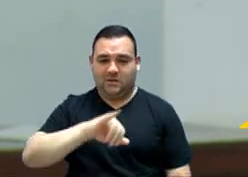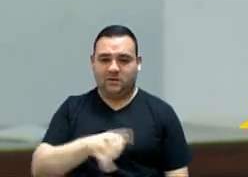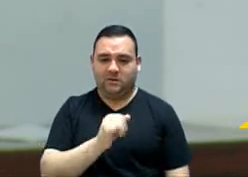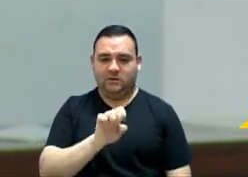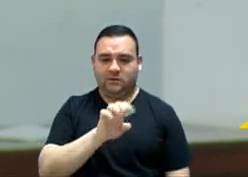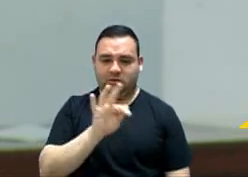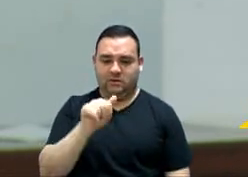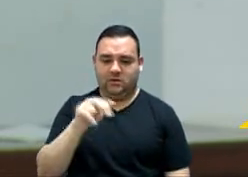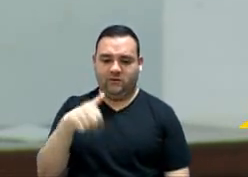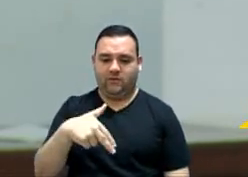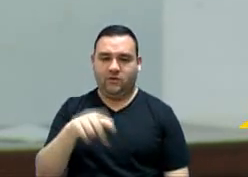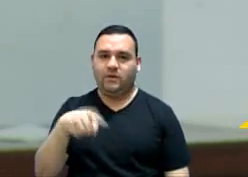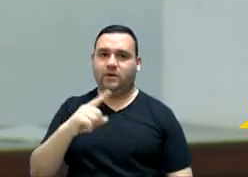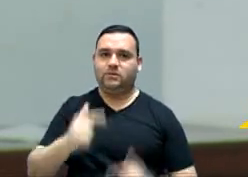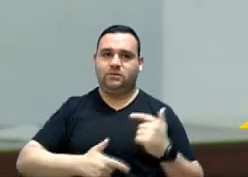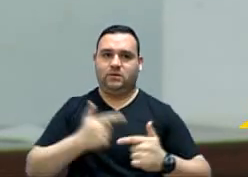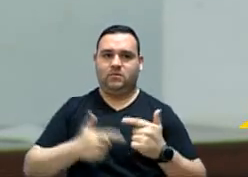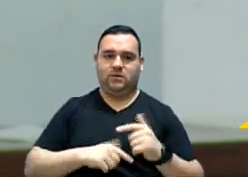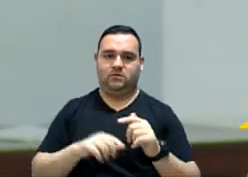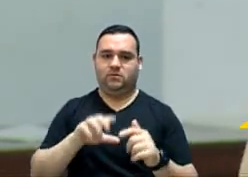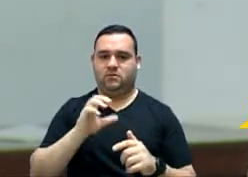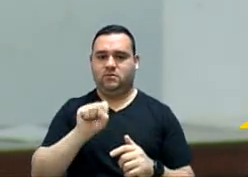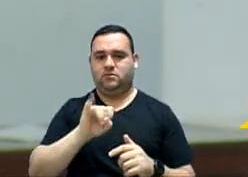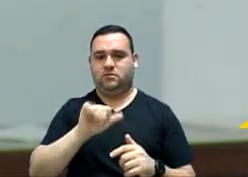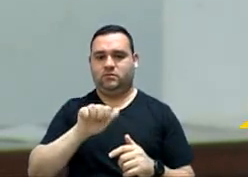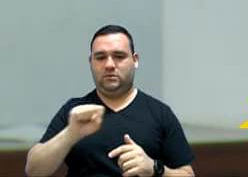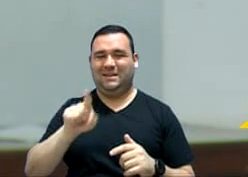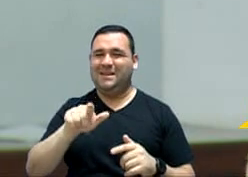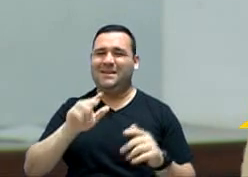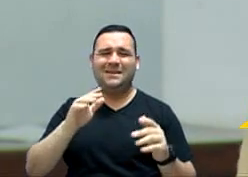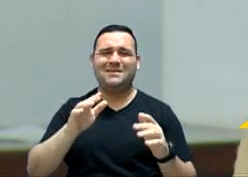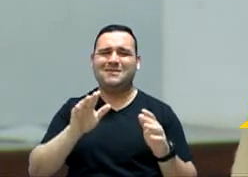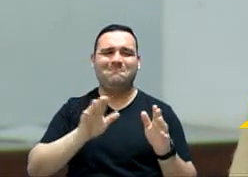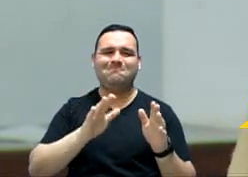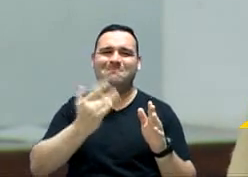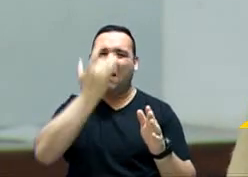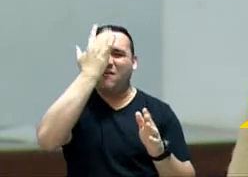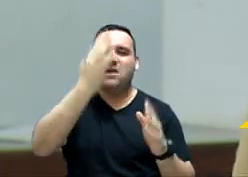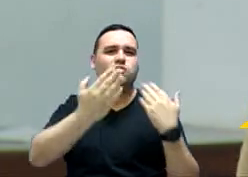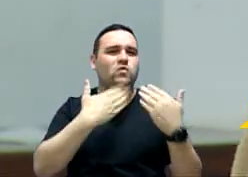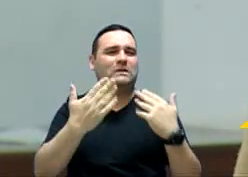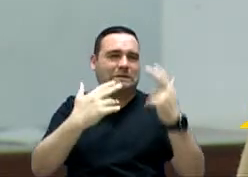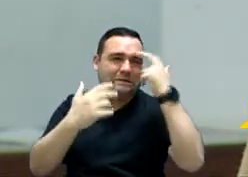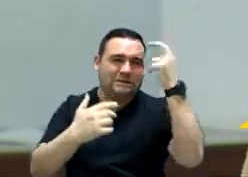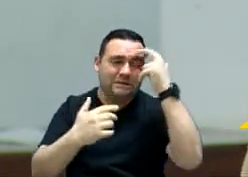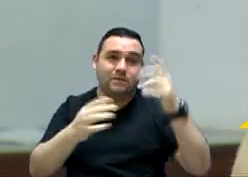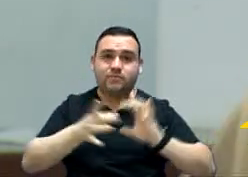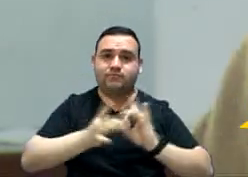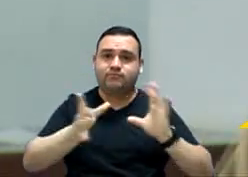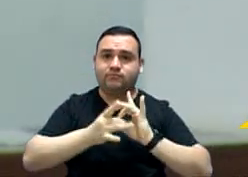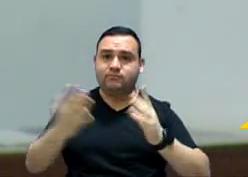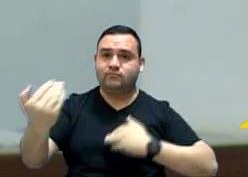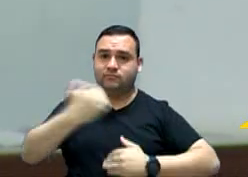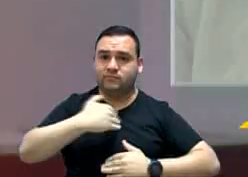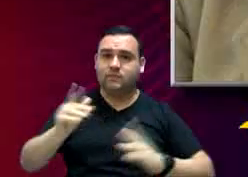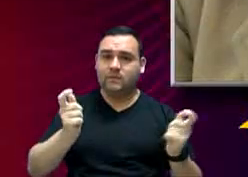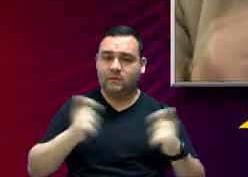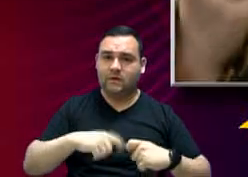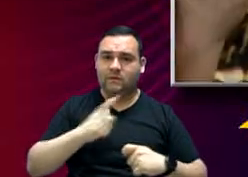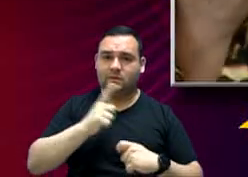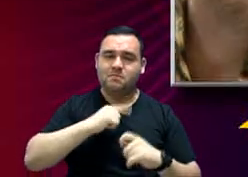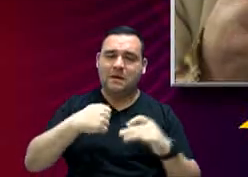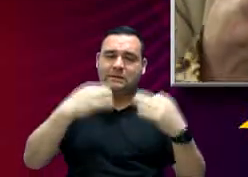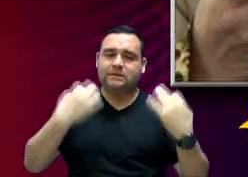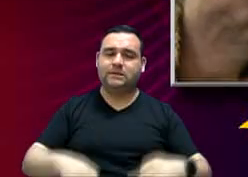que é um servidor que está na CIAS, ele é muito acessível, uma pessoa muito inteligente, muito disponível. Mas, com certeza,